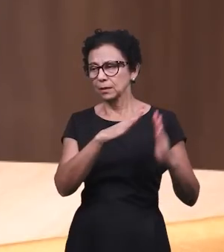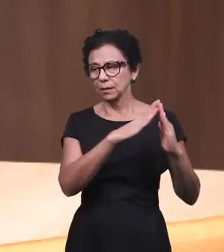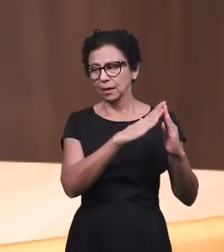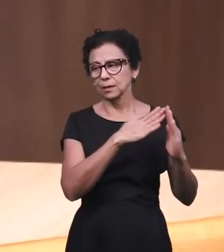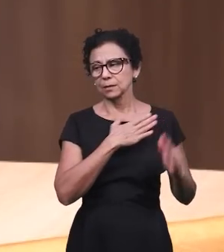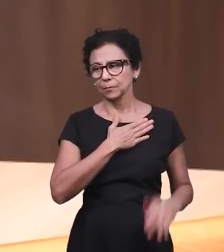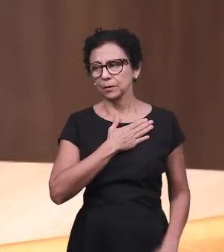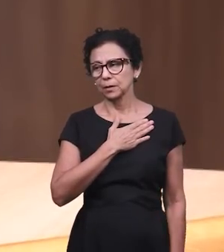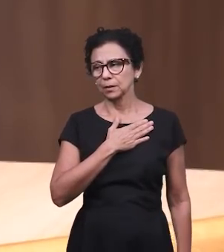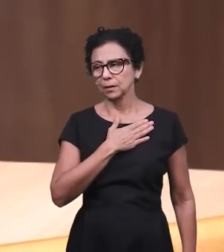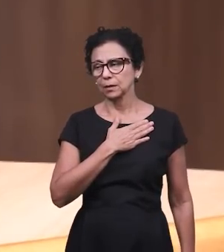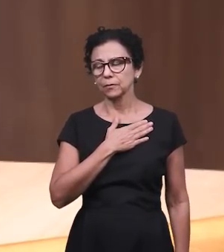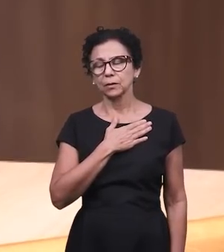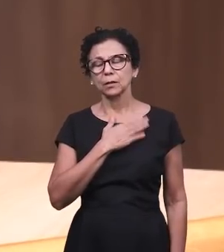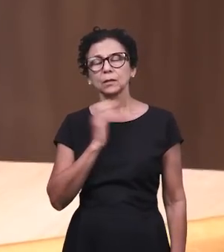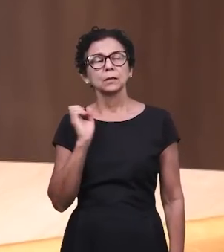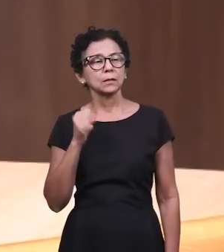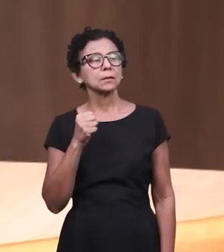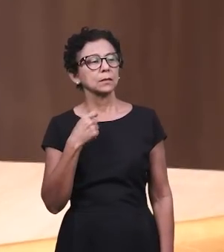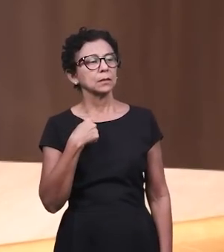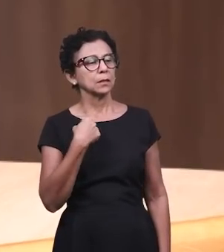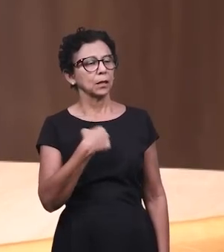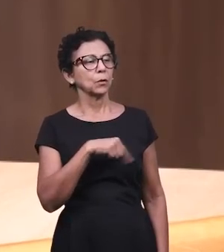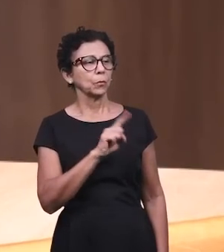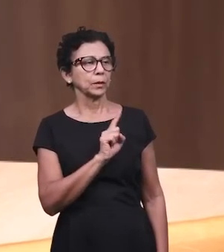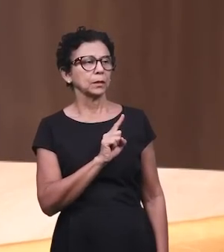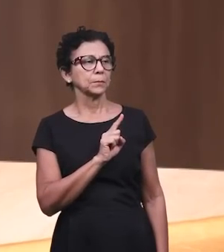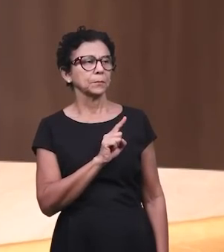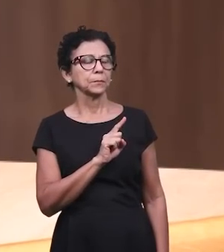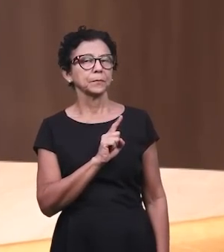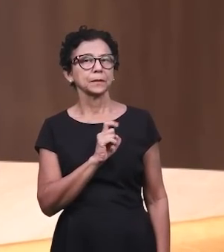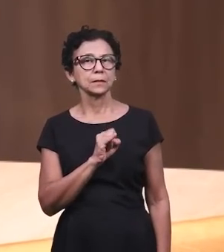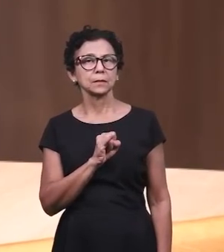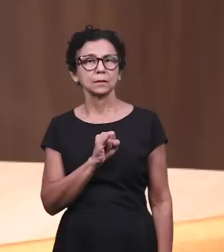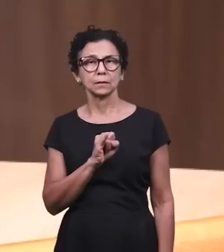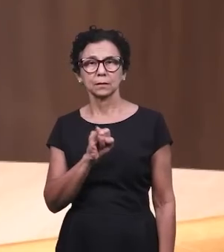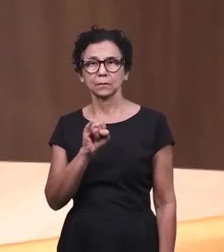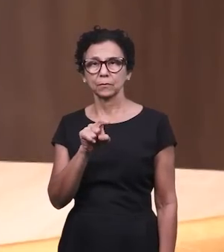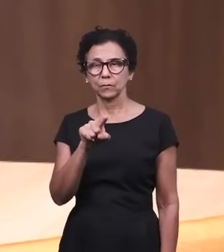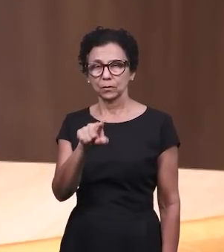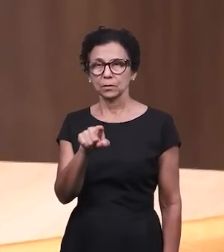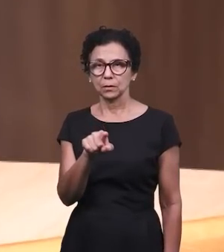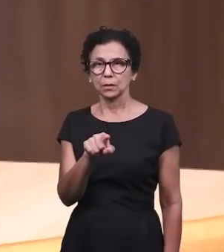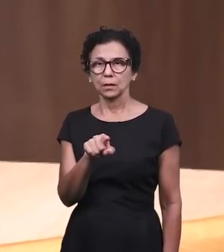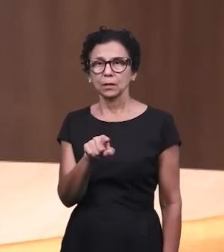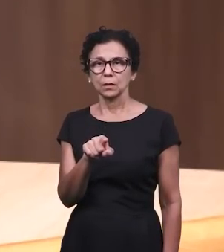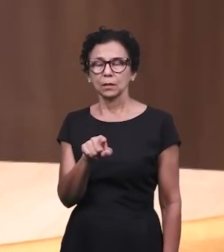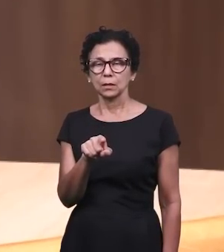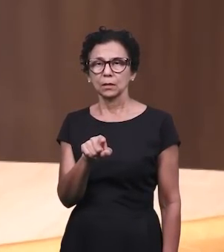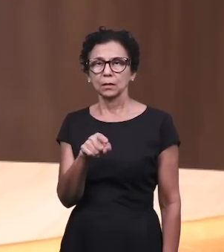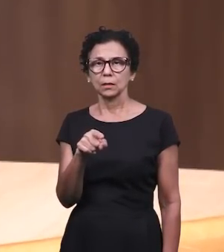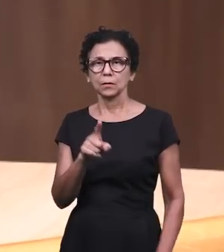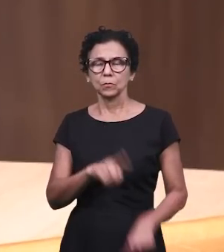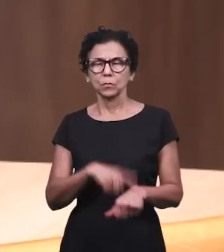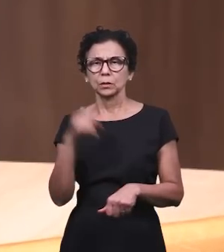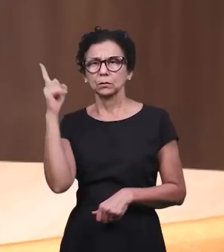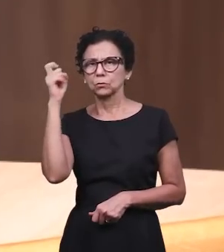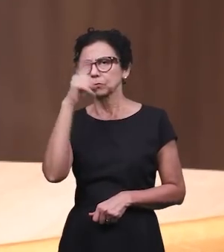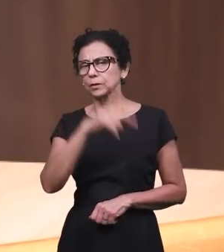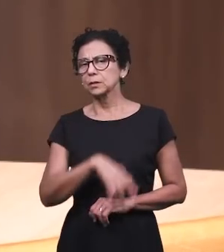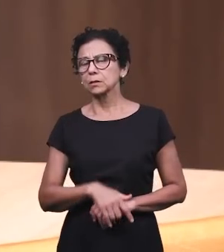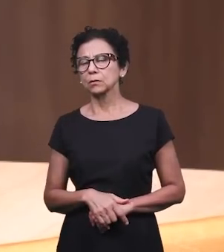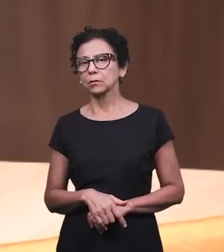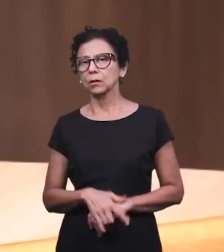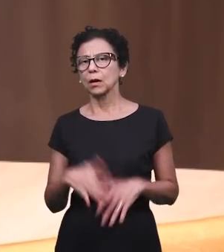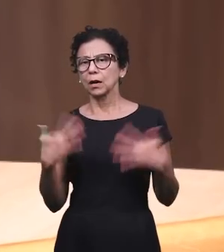E Jesus disse, eu irei. Se você está passando por aflição na sua casa, convide o Senhor